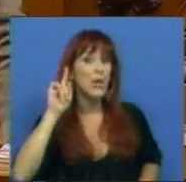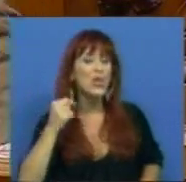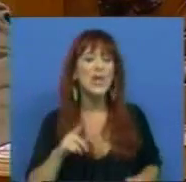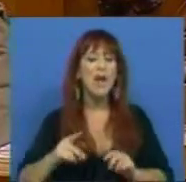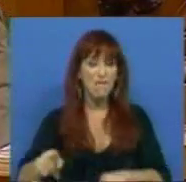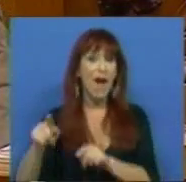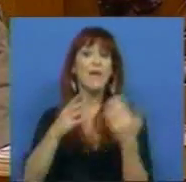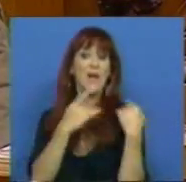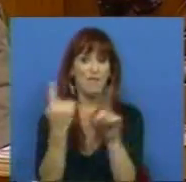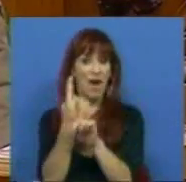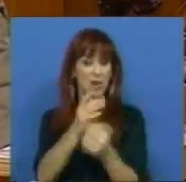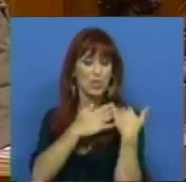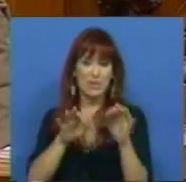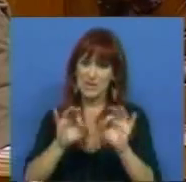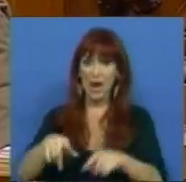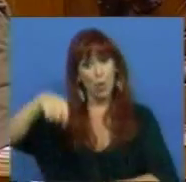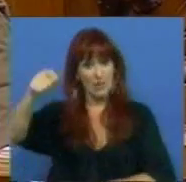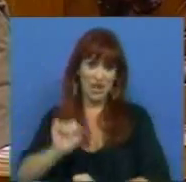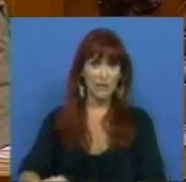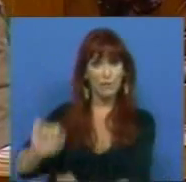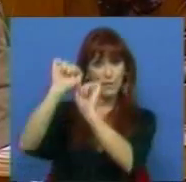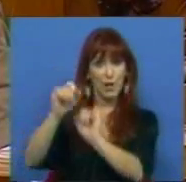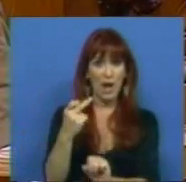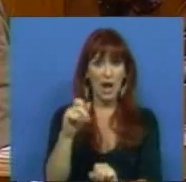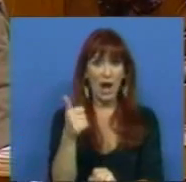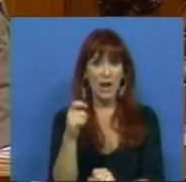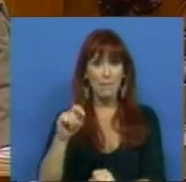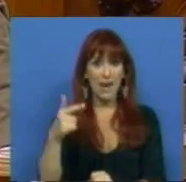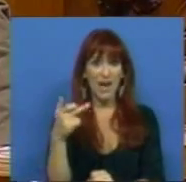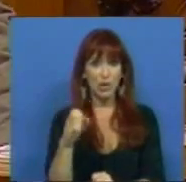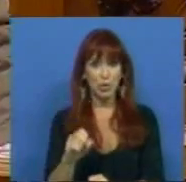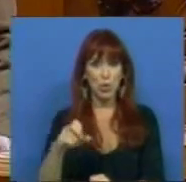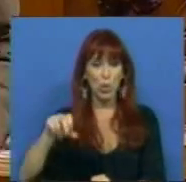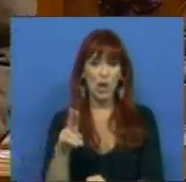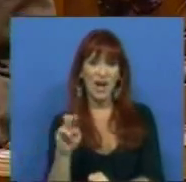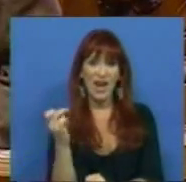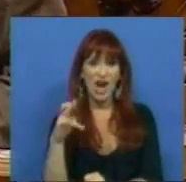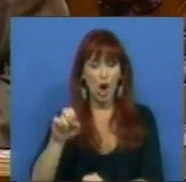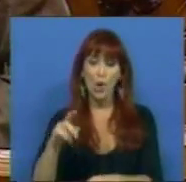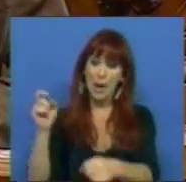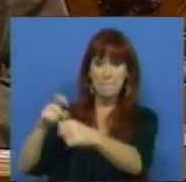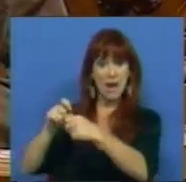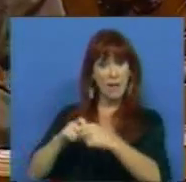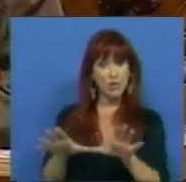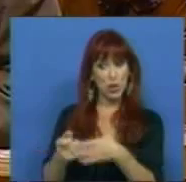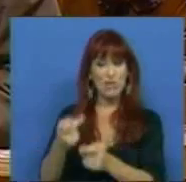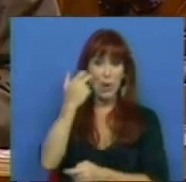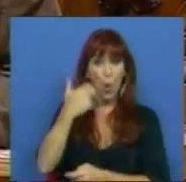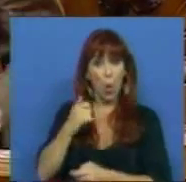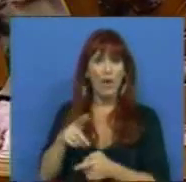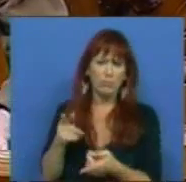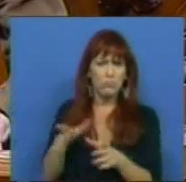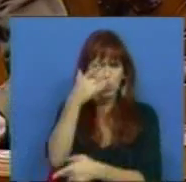que vários responsáveis, como o seu presidente, Alberto Queiroga Figueiredo, são hoje membros da Comissão de Honra de Cavaco